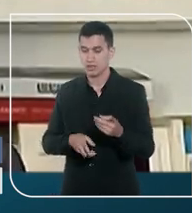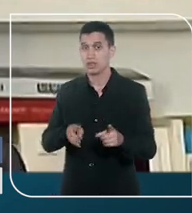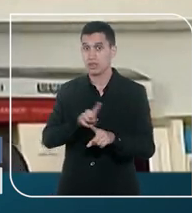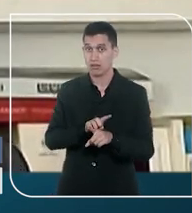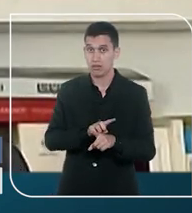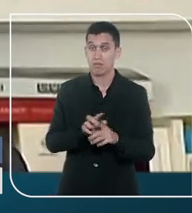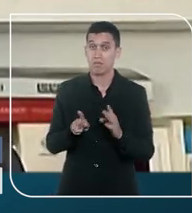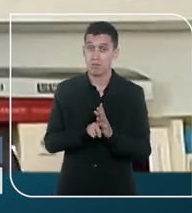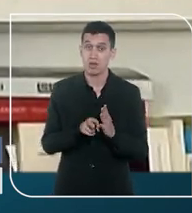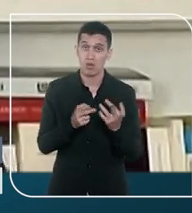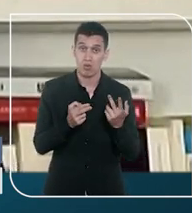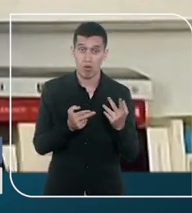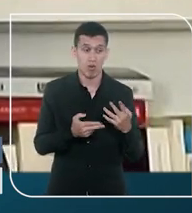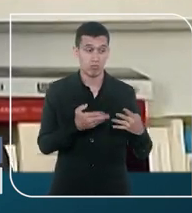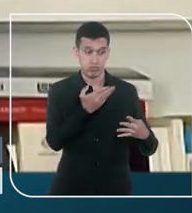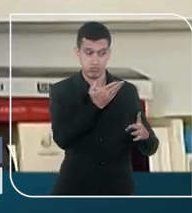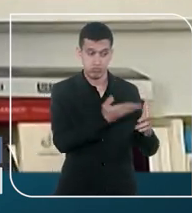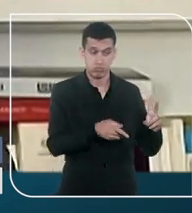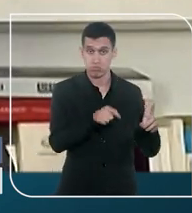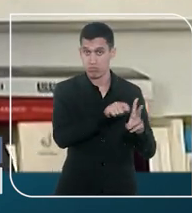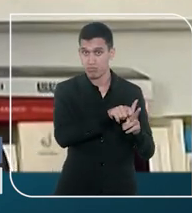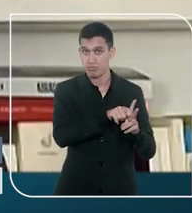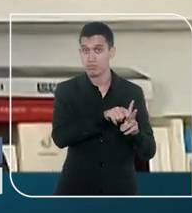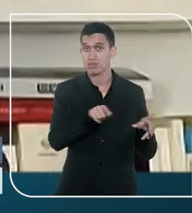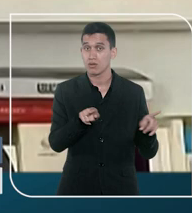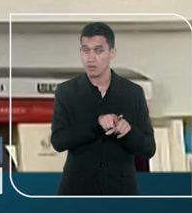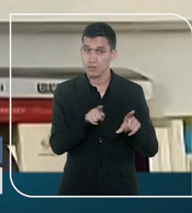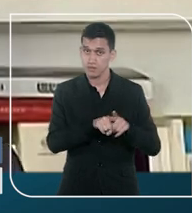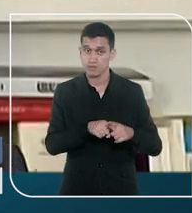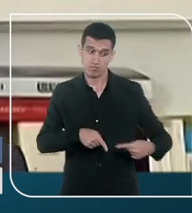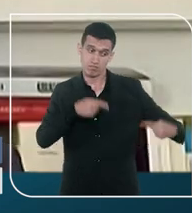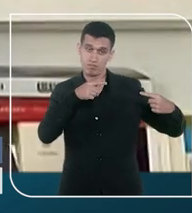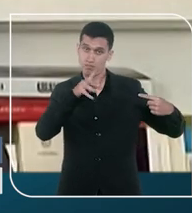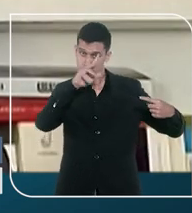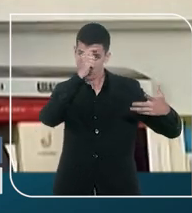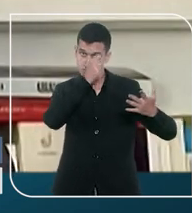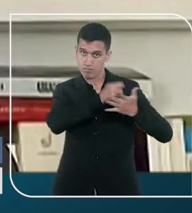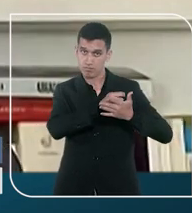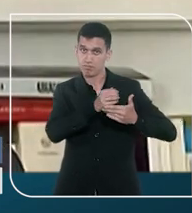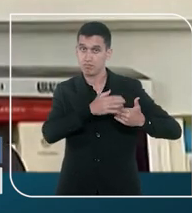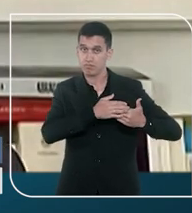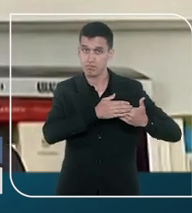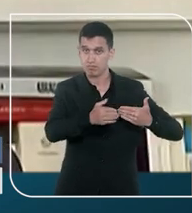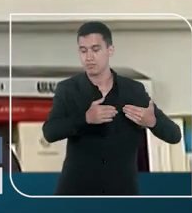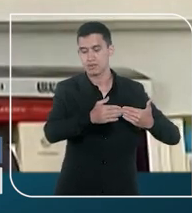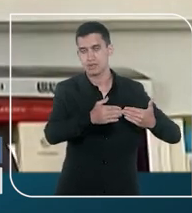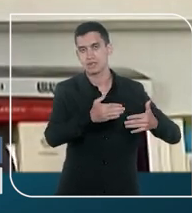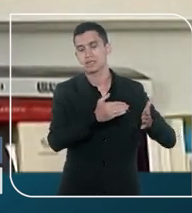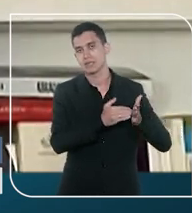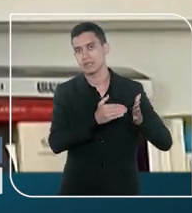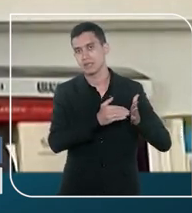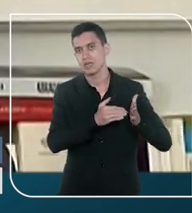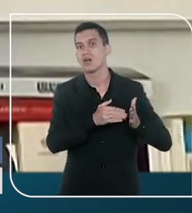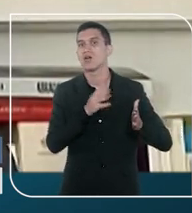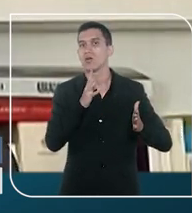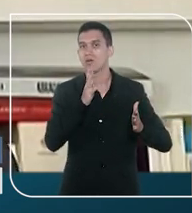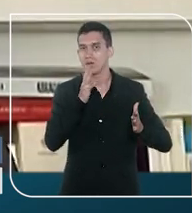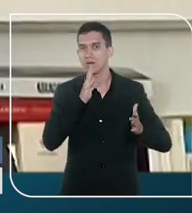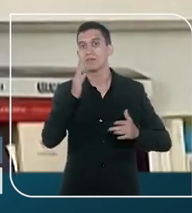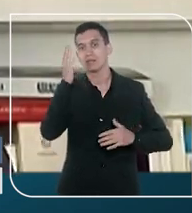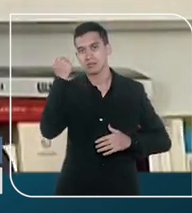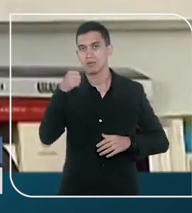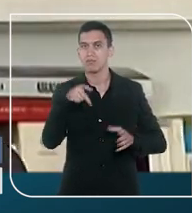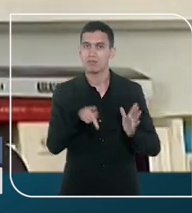mesma parte e contra a mesma decisão, ele acaba se impedindo, ele obsta o conhecimento dos embargos